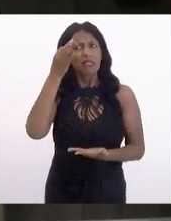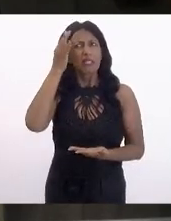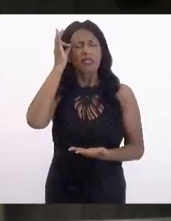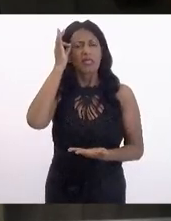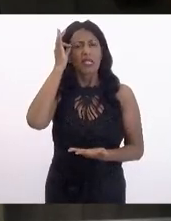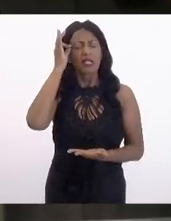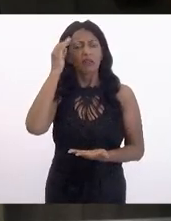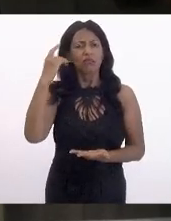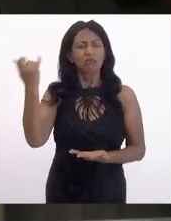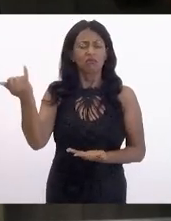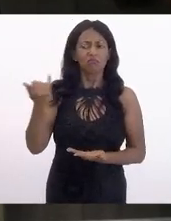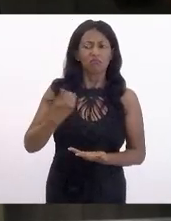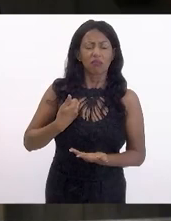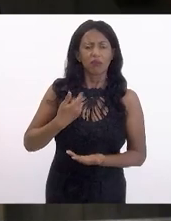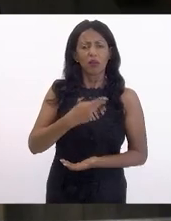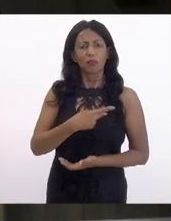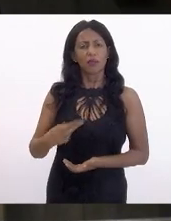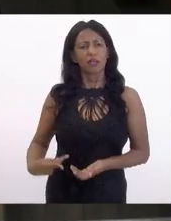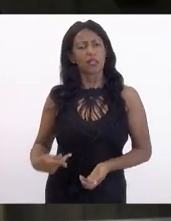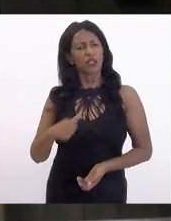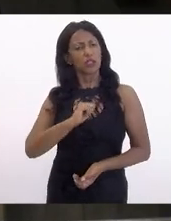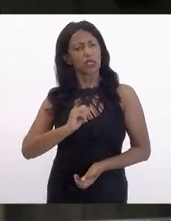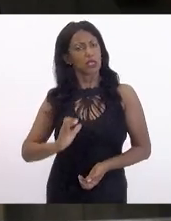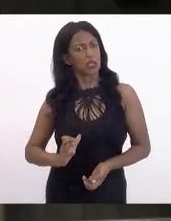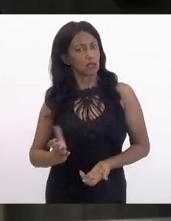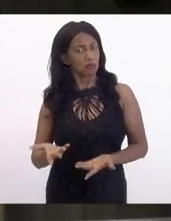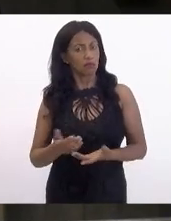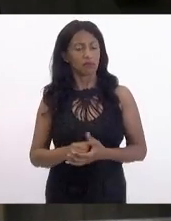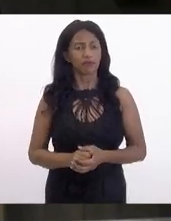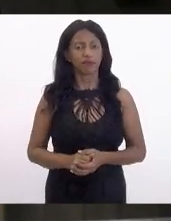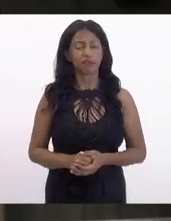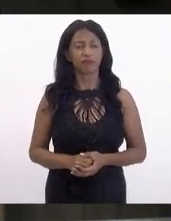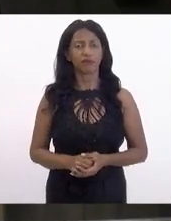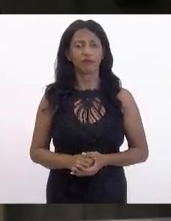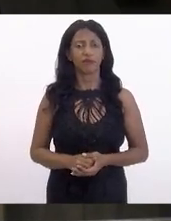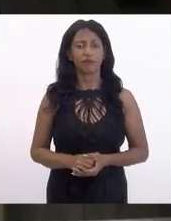pelo presidente desta casa Deputado André Ceciliano que